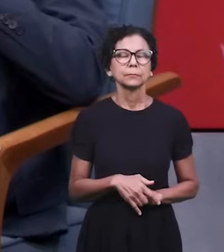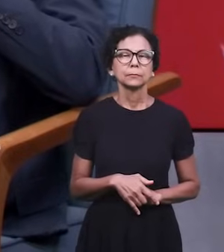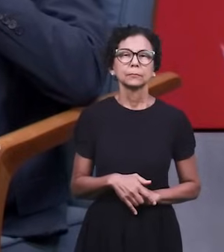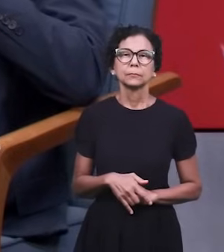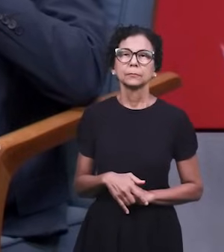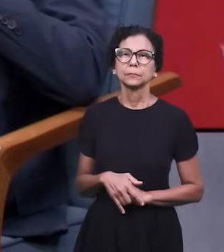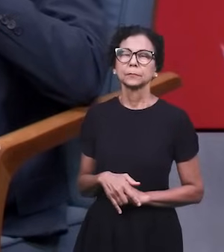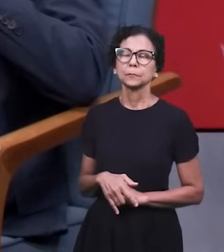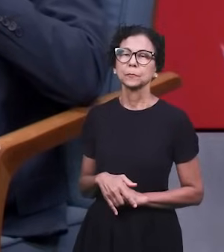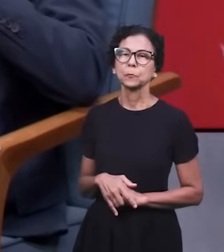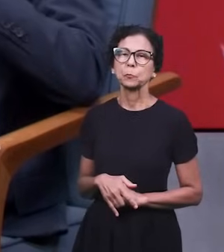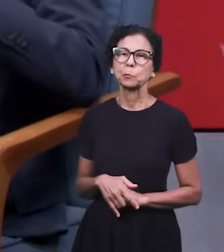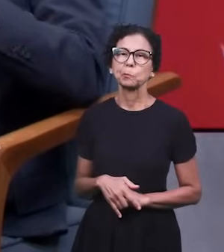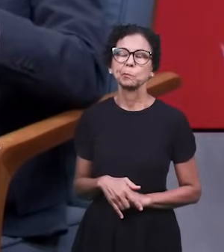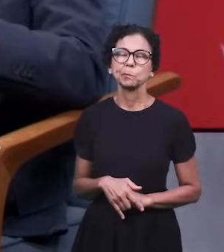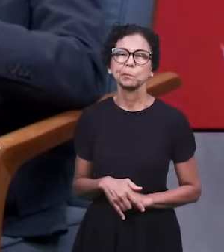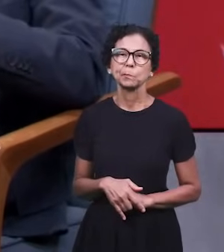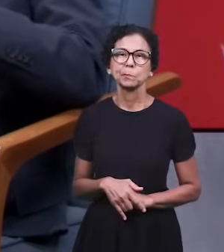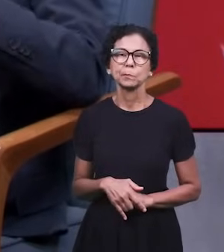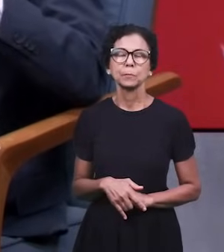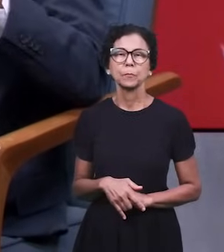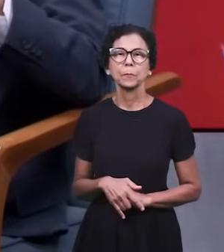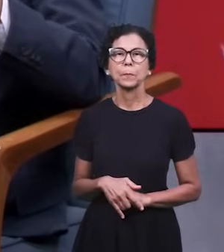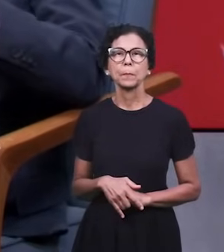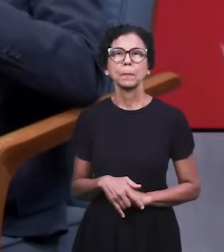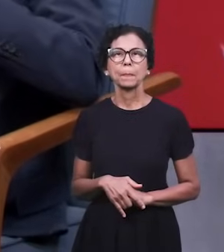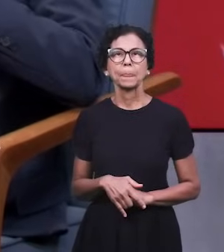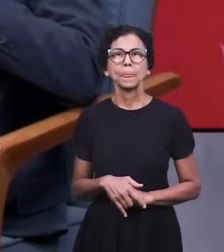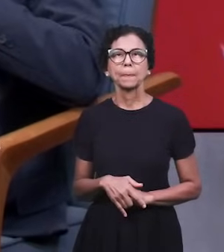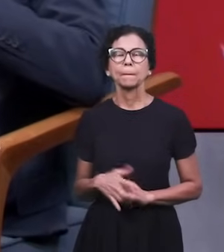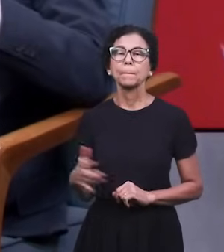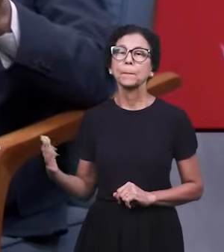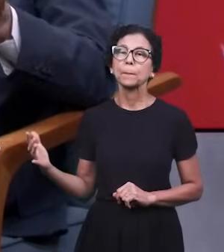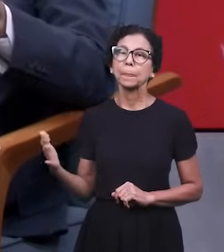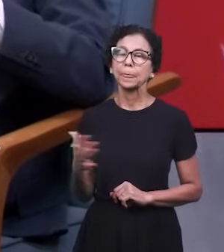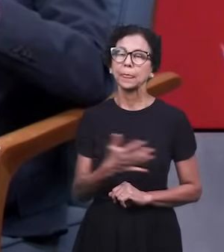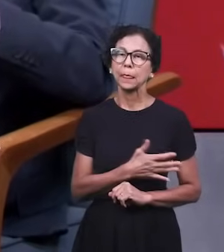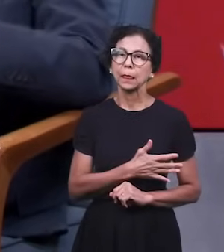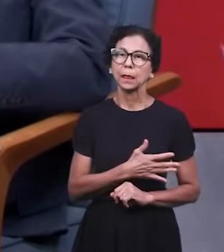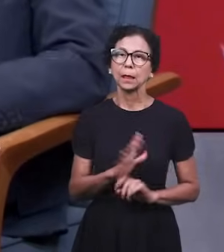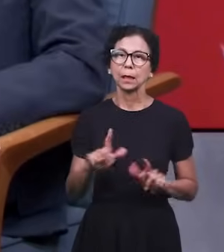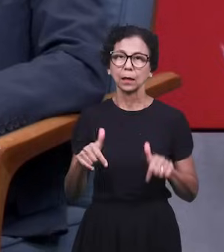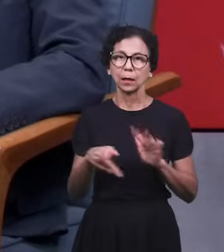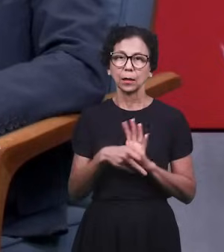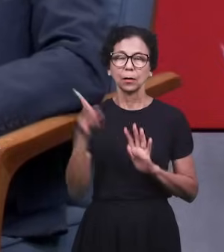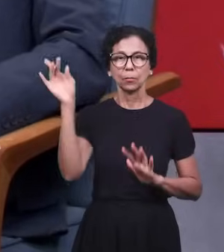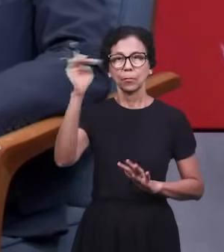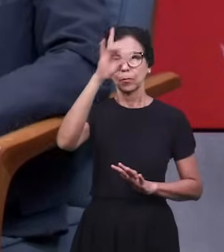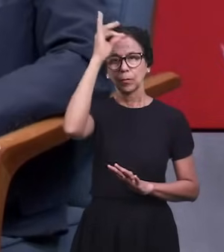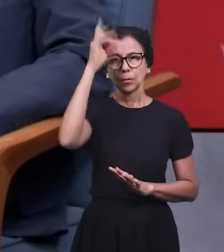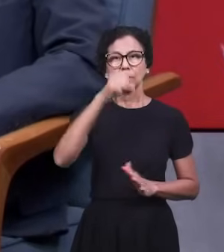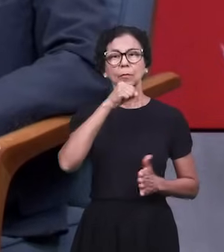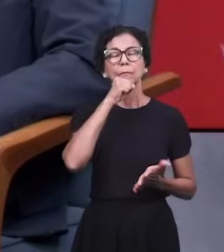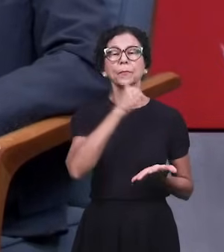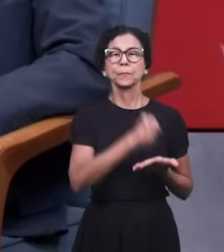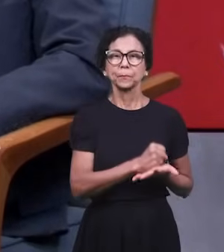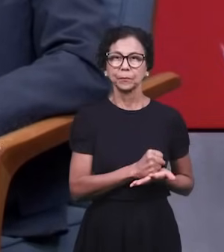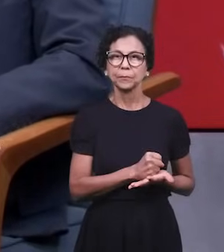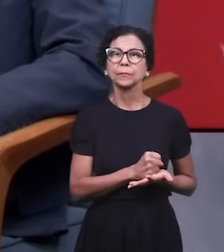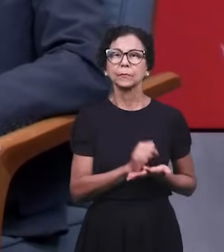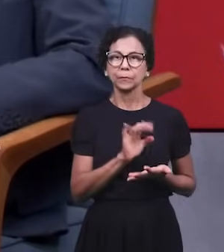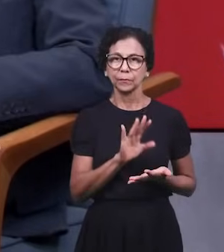Continuando, o Espírito Santo operou no Velho Testamento, nós estamos falando sobre isso. E as